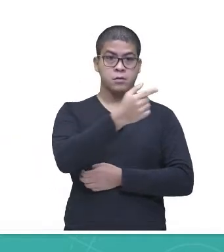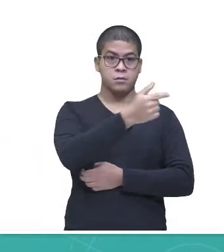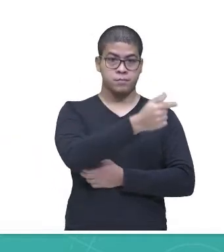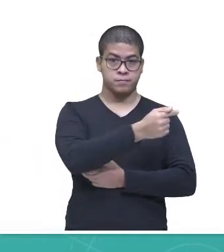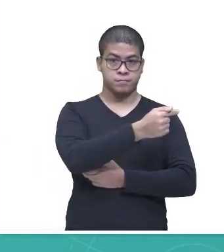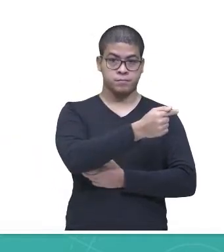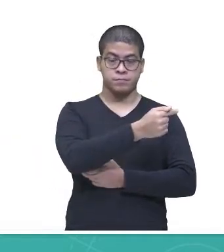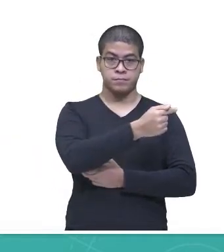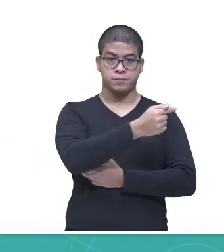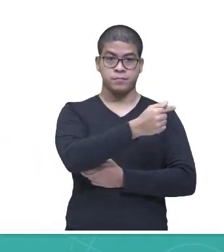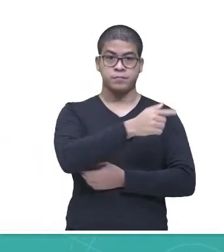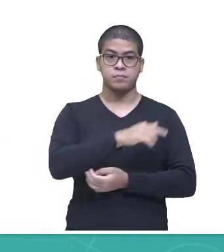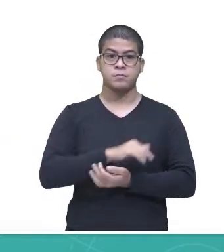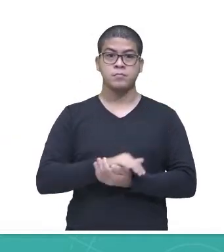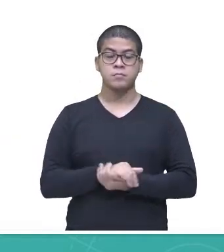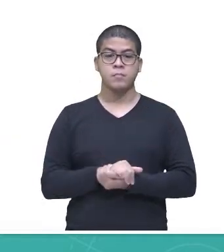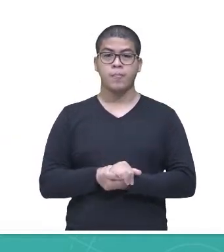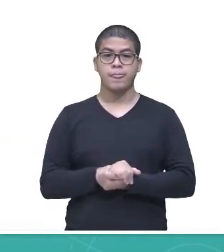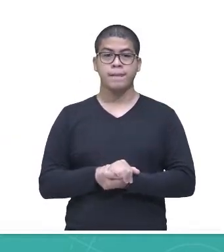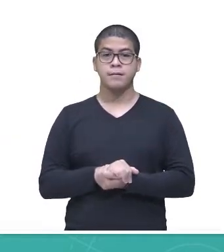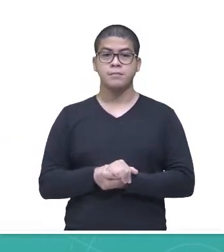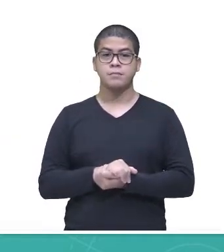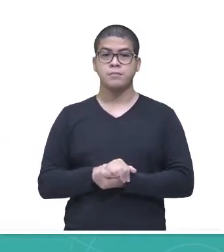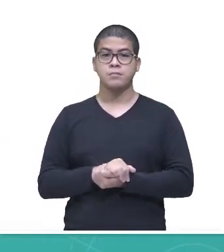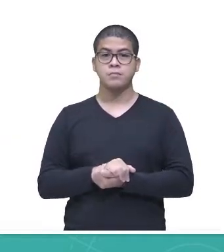e 7 segundos.